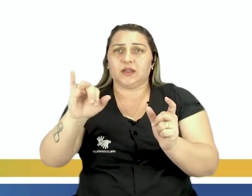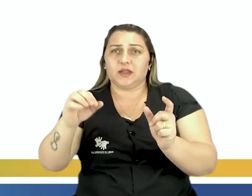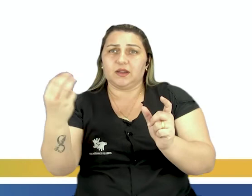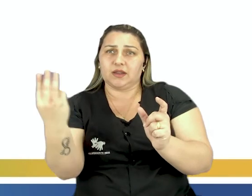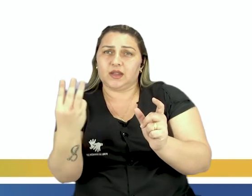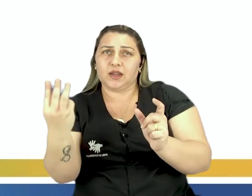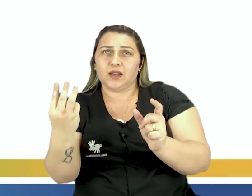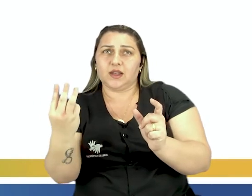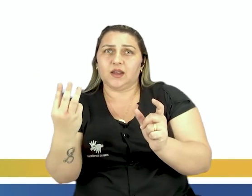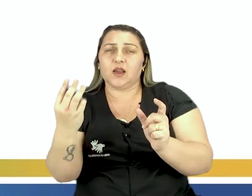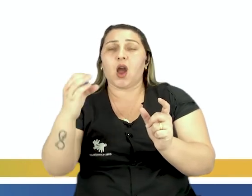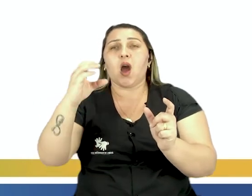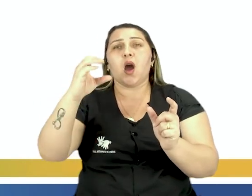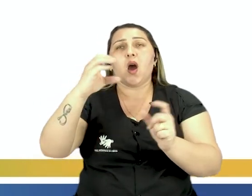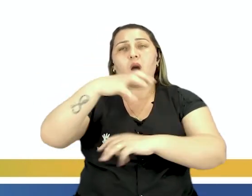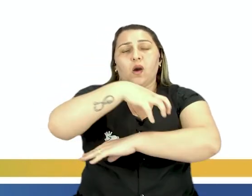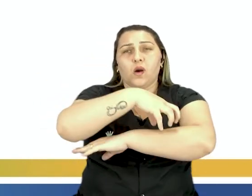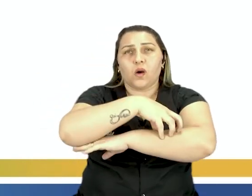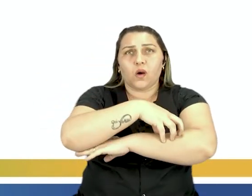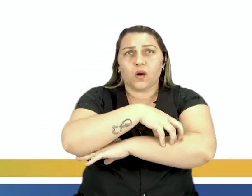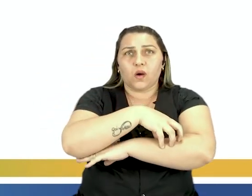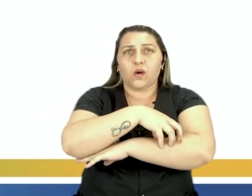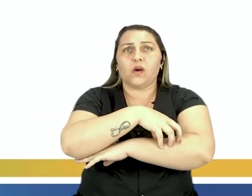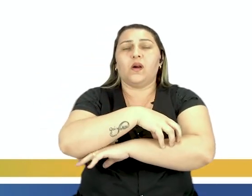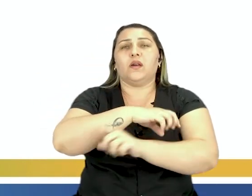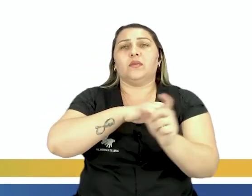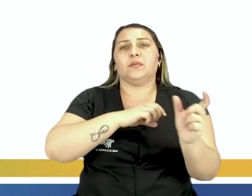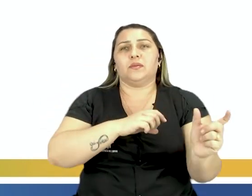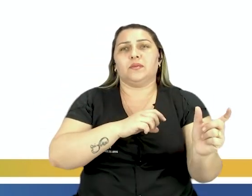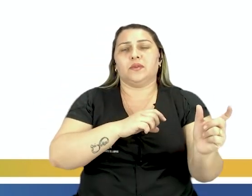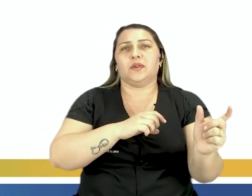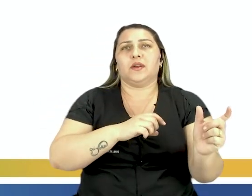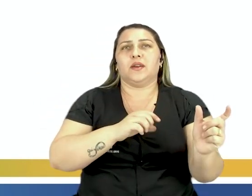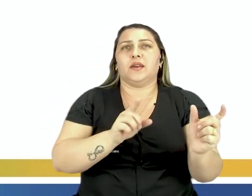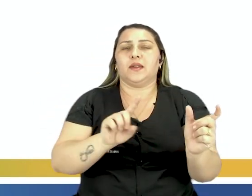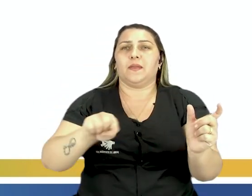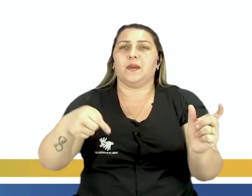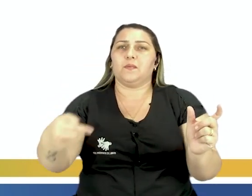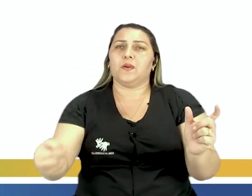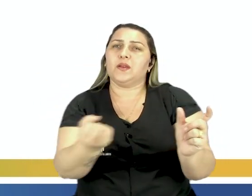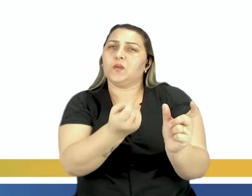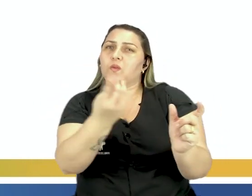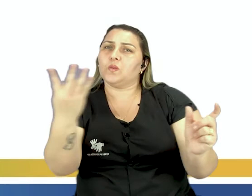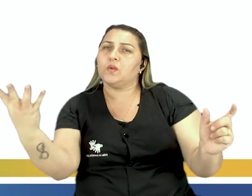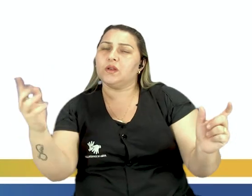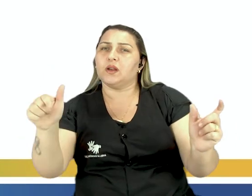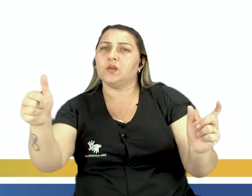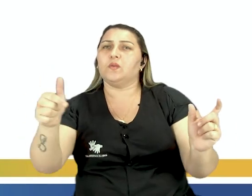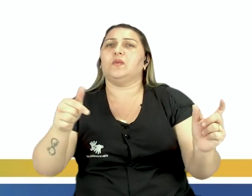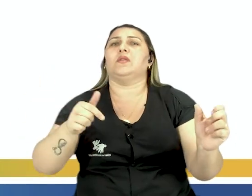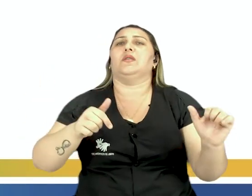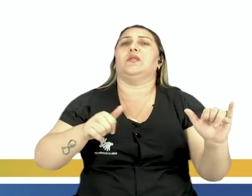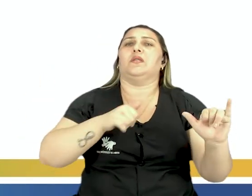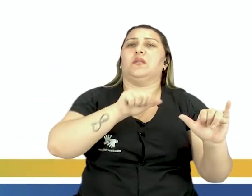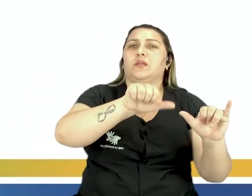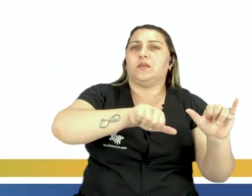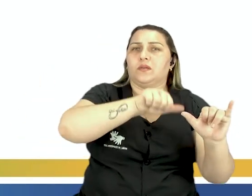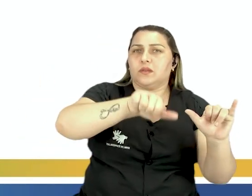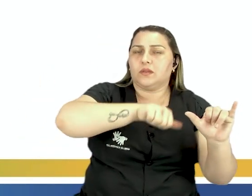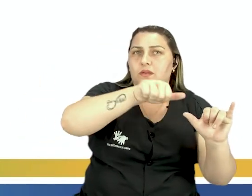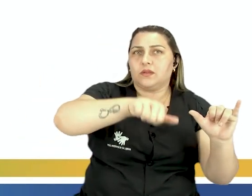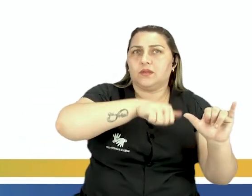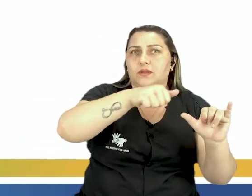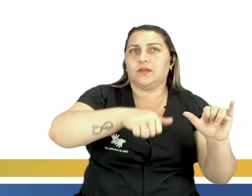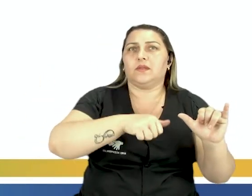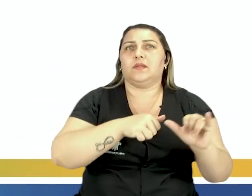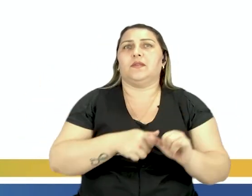3. Óxido, preposição de, e o prefixo que indica a quantidade do outro elemento químico, di se for